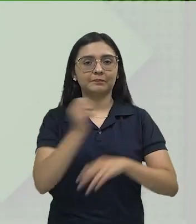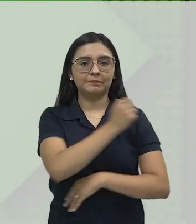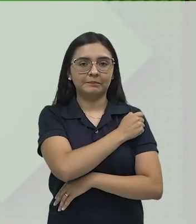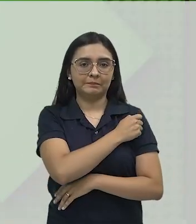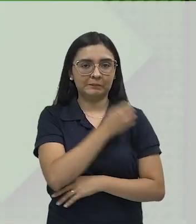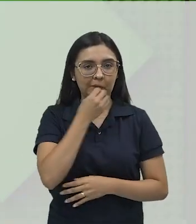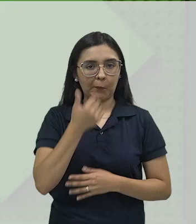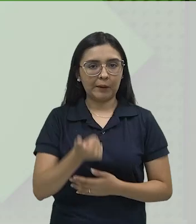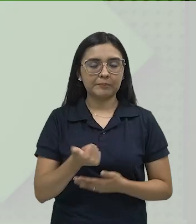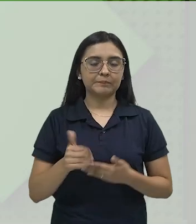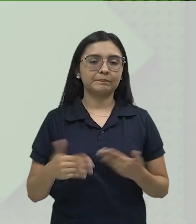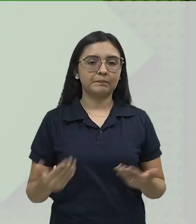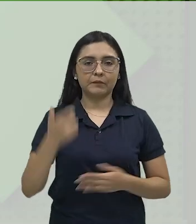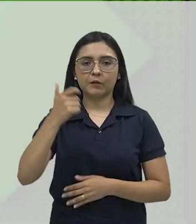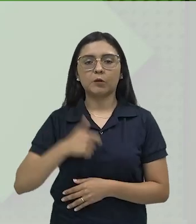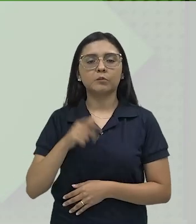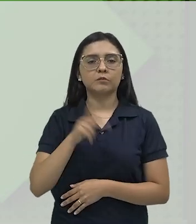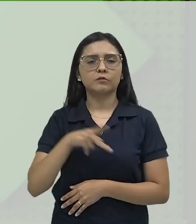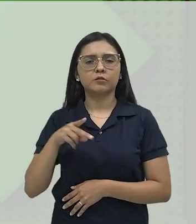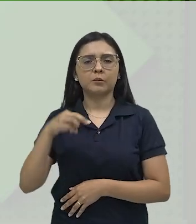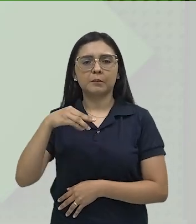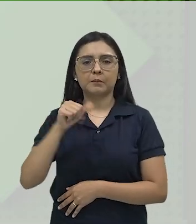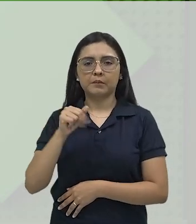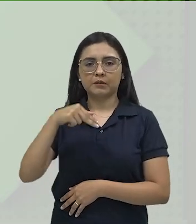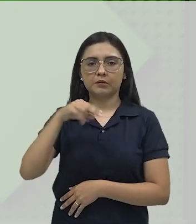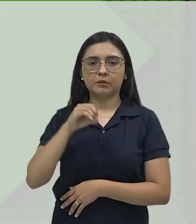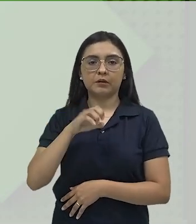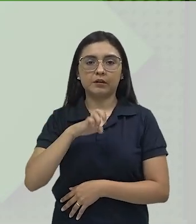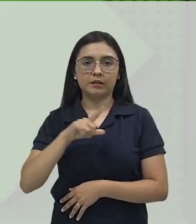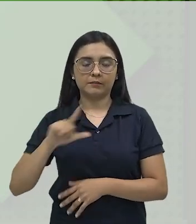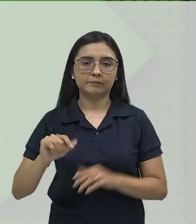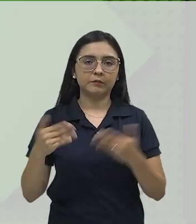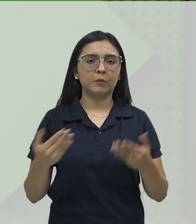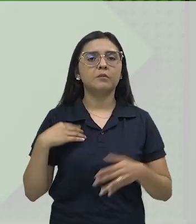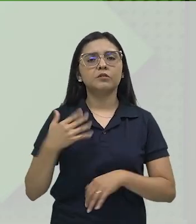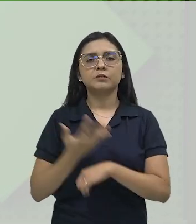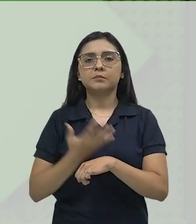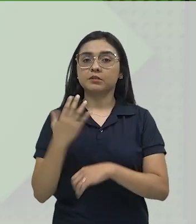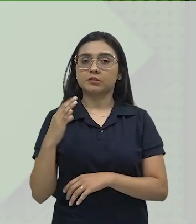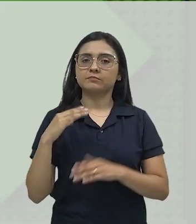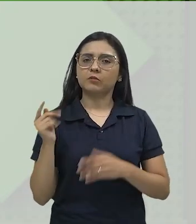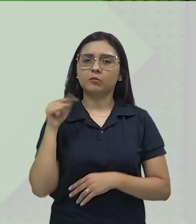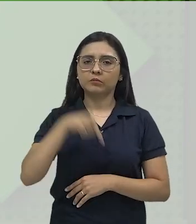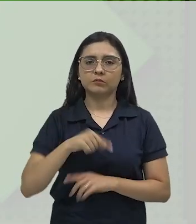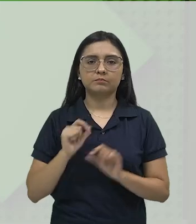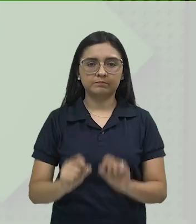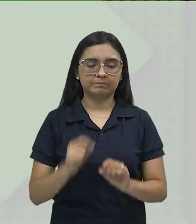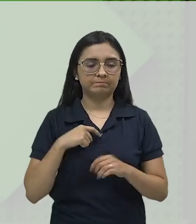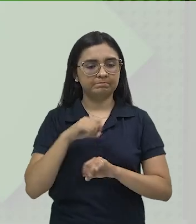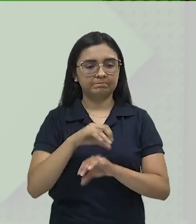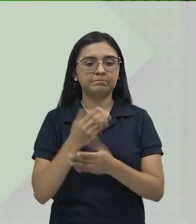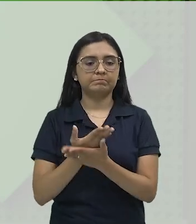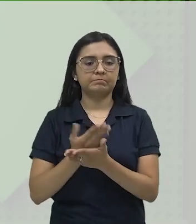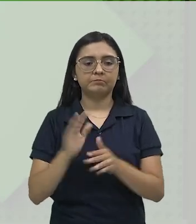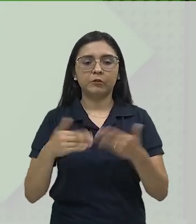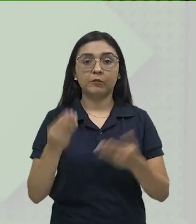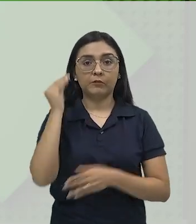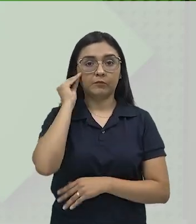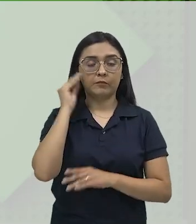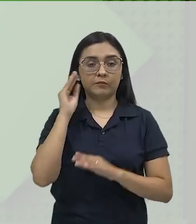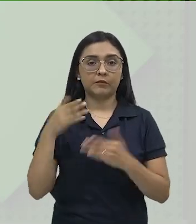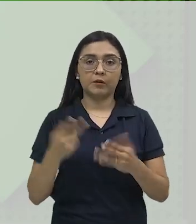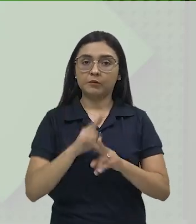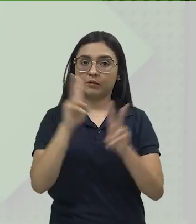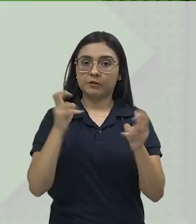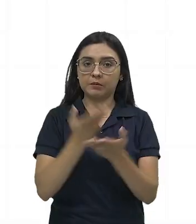tudo bem? Eu sou a professora Manuela Cerejo, professora de Ciências, e estou aqui para mais uma aula. Vamos ver qual é o assunto da